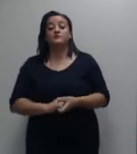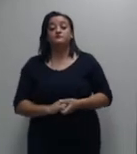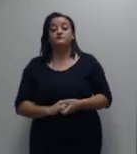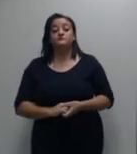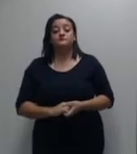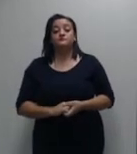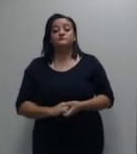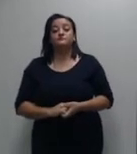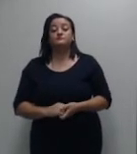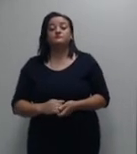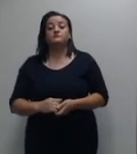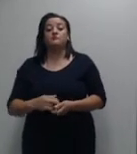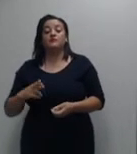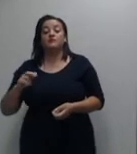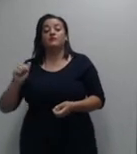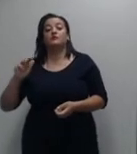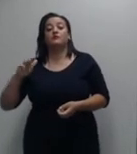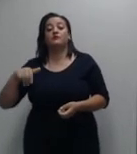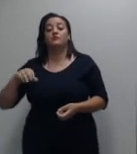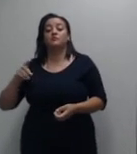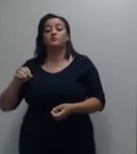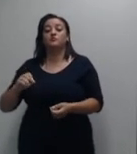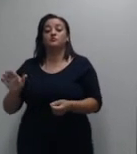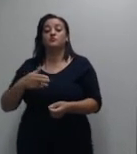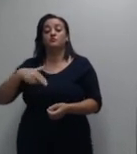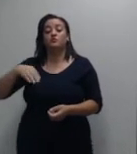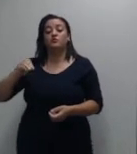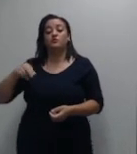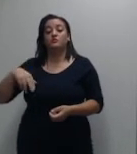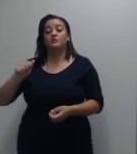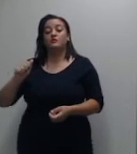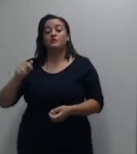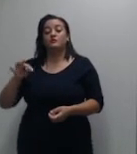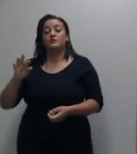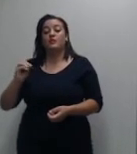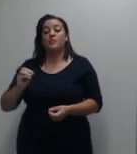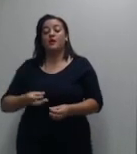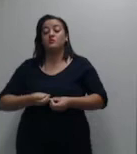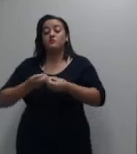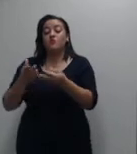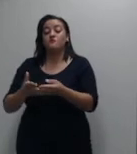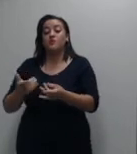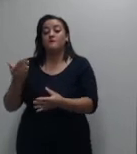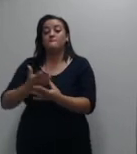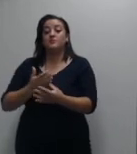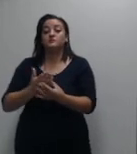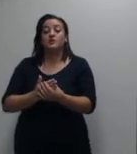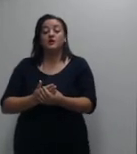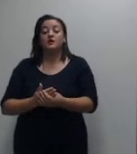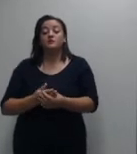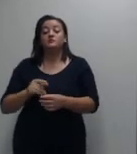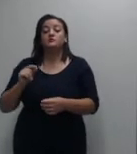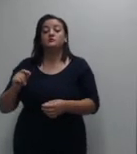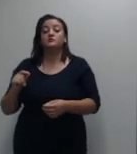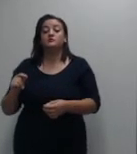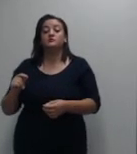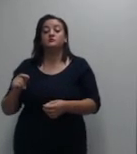Raimundo Nonato de Carvalho ofertou ação para